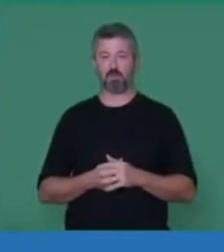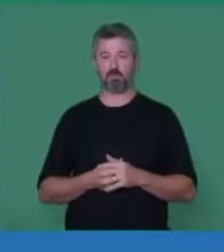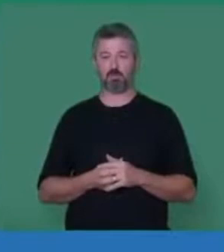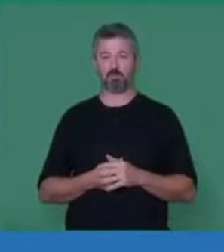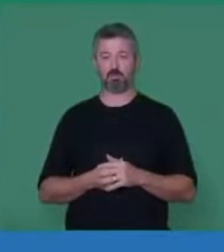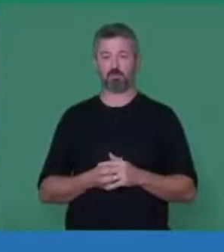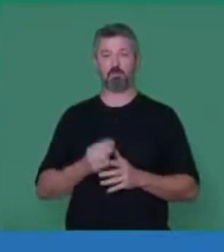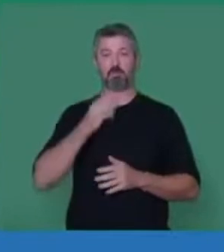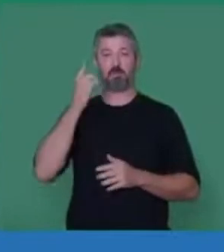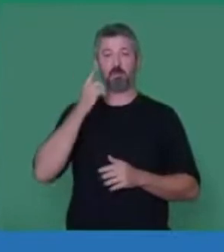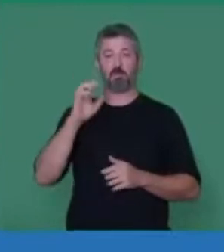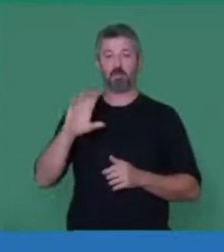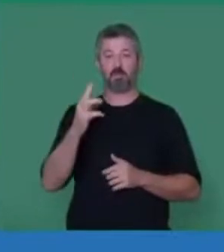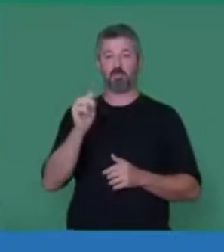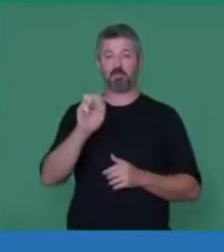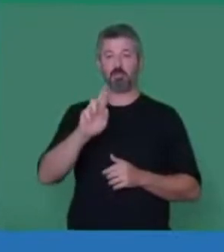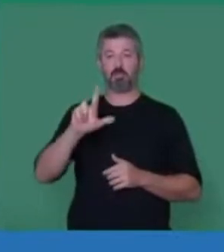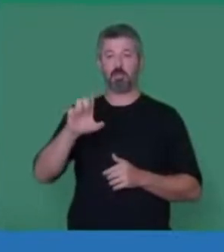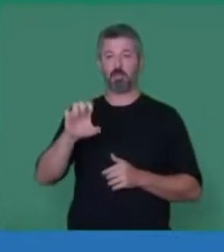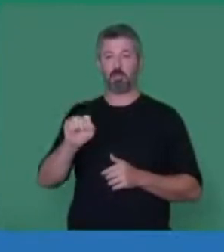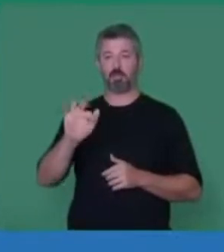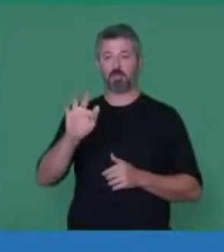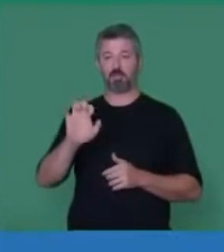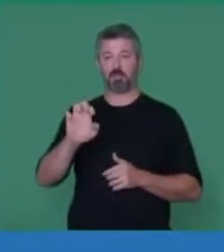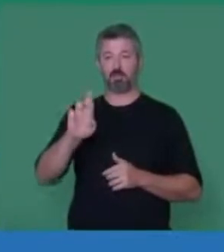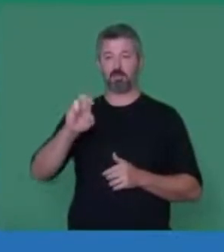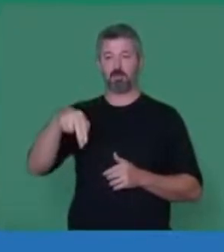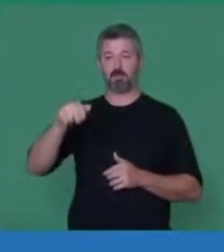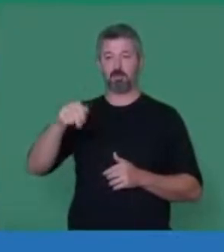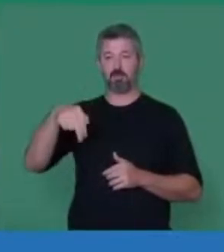Deputado Charles Fernandes.